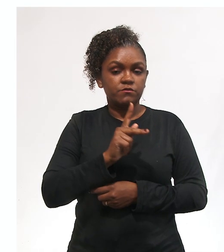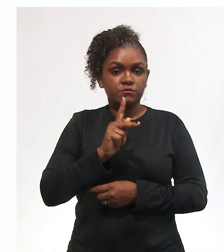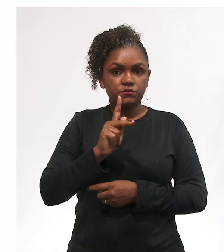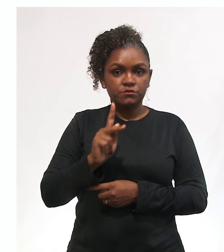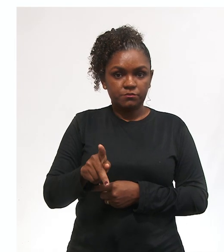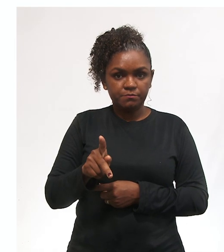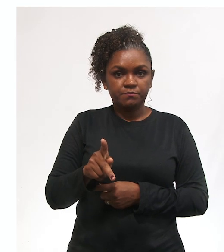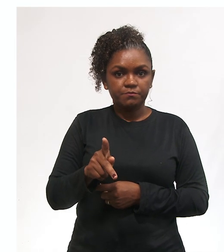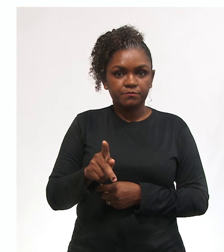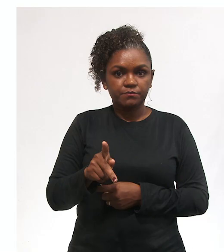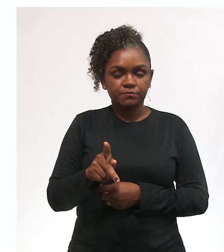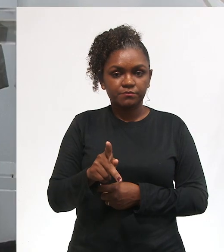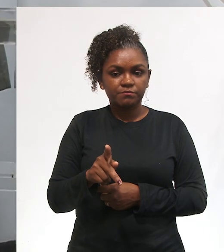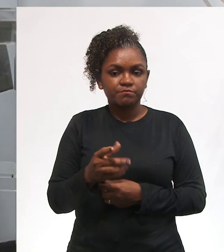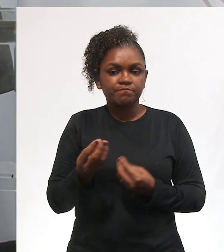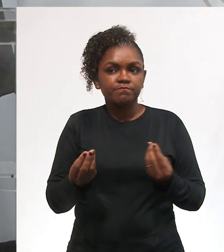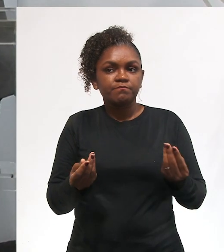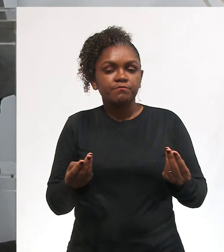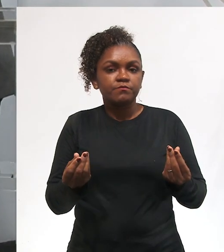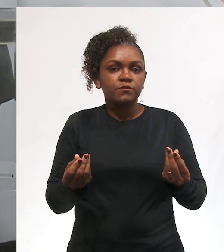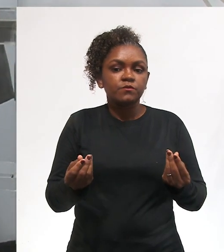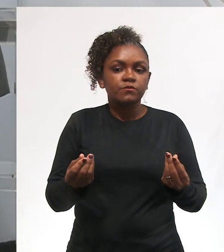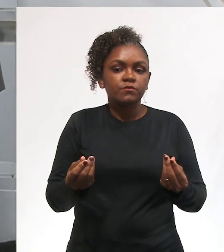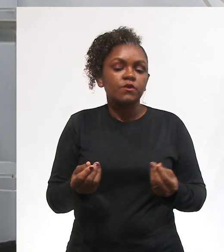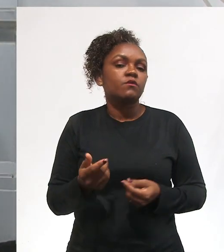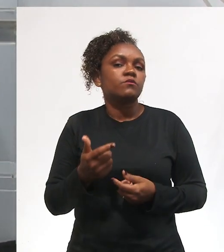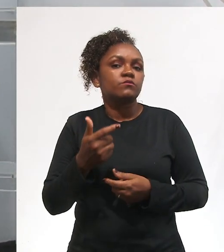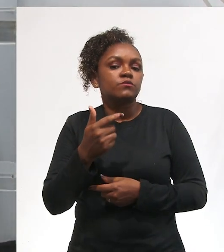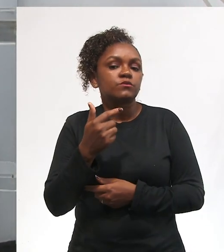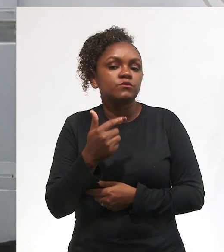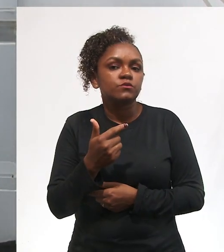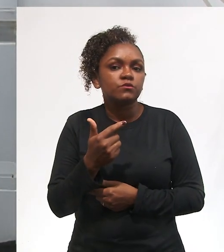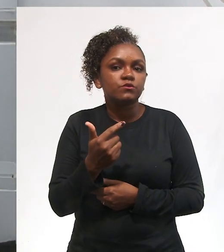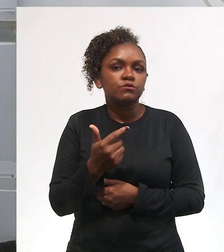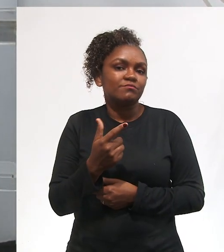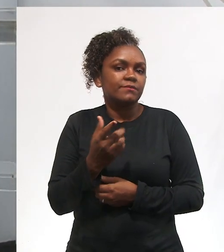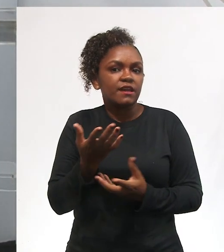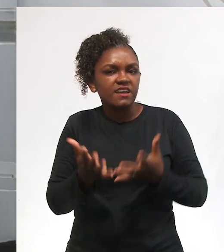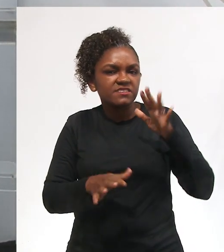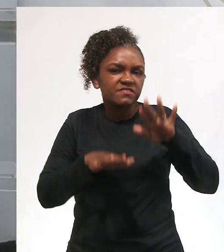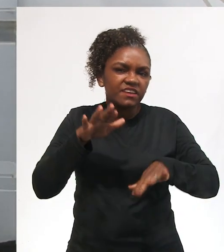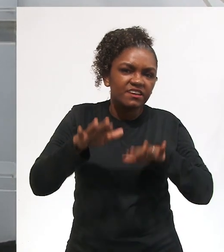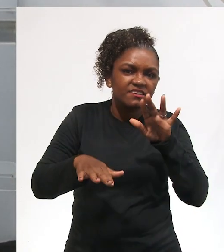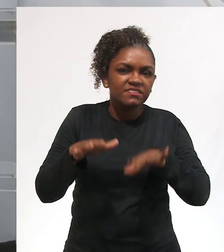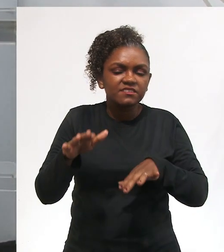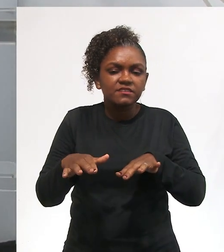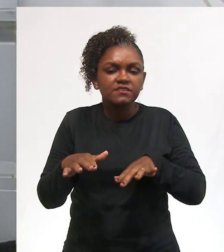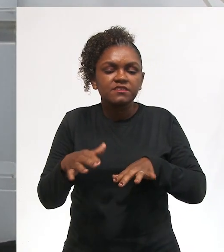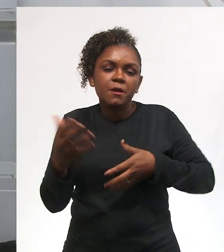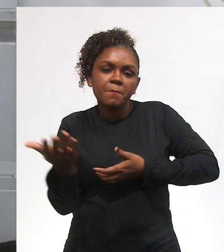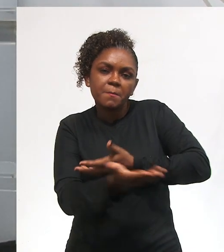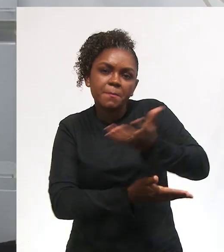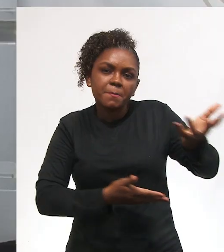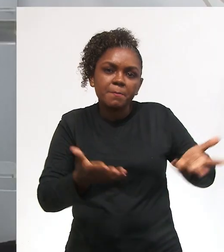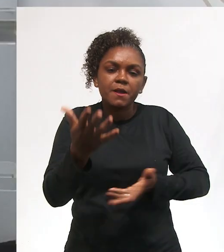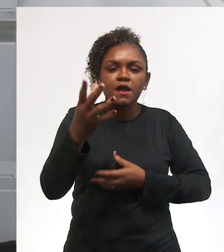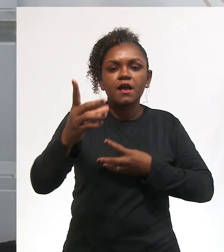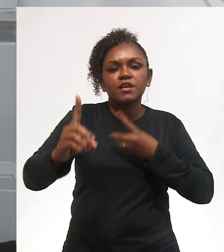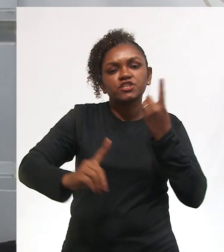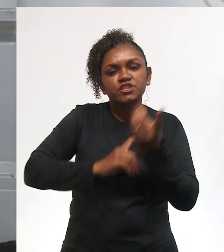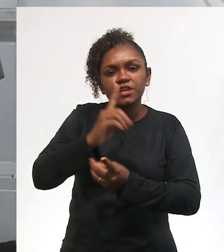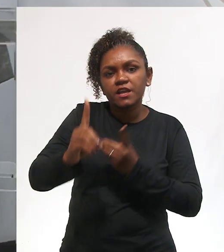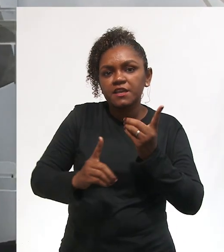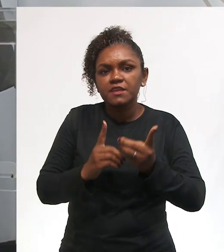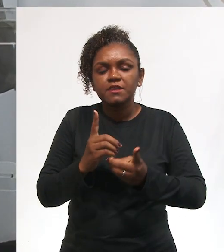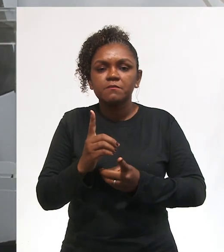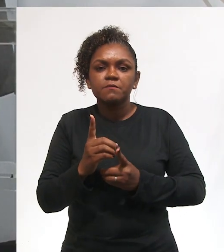tenha tanta, como posso dizer assim, não seja tão extrovertido, como que ele pode dar uma aula que